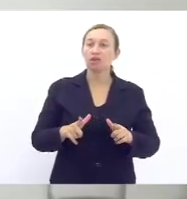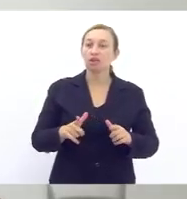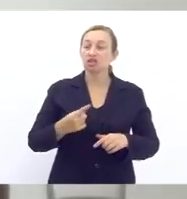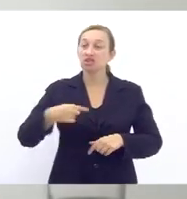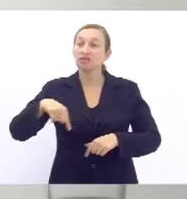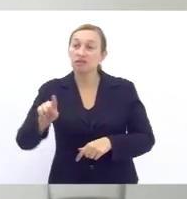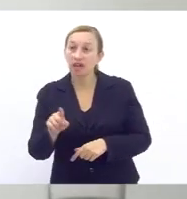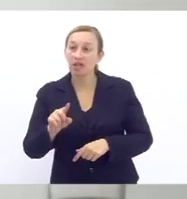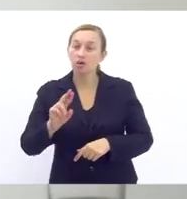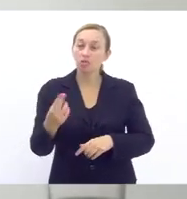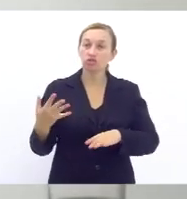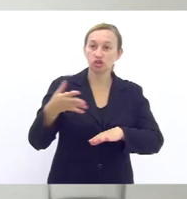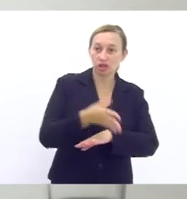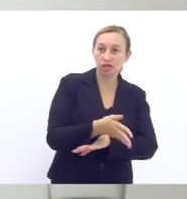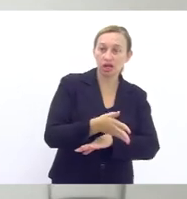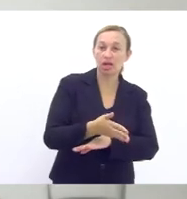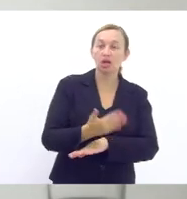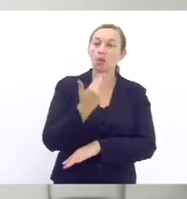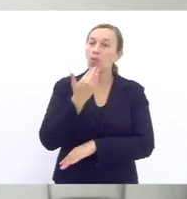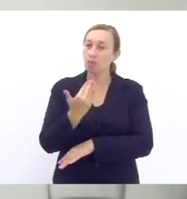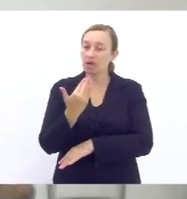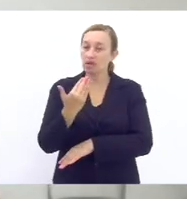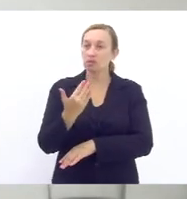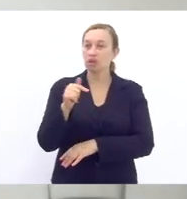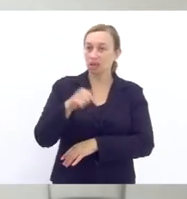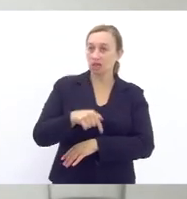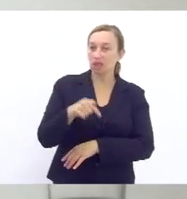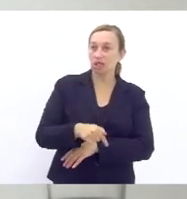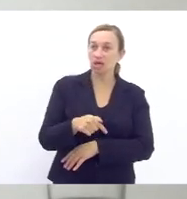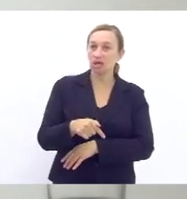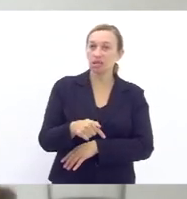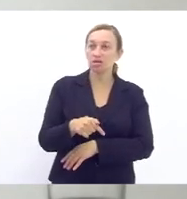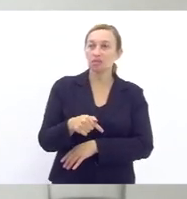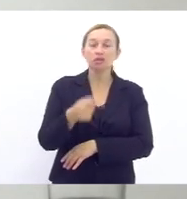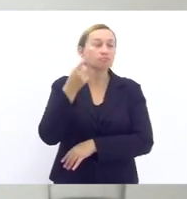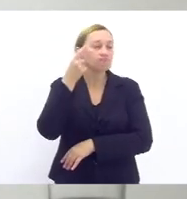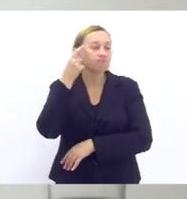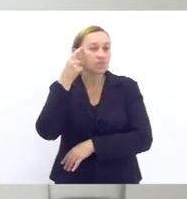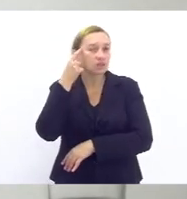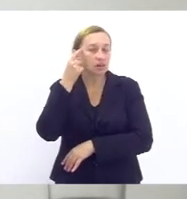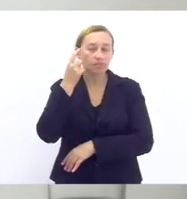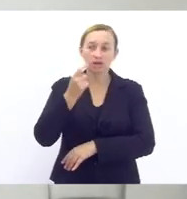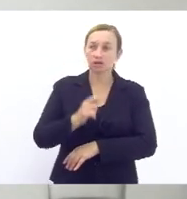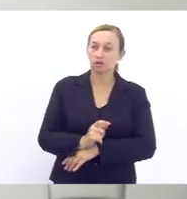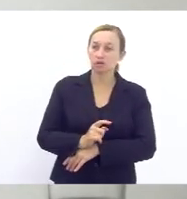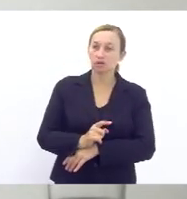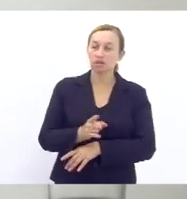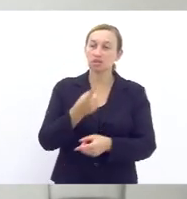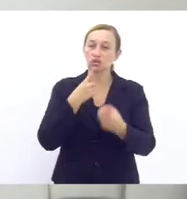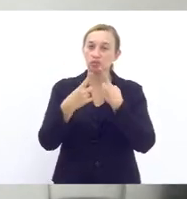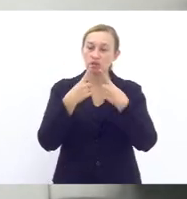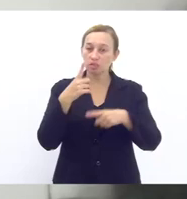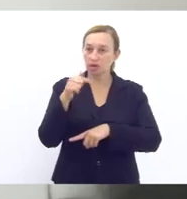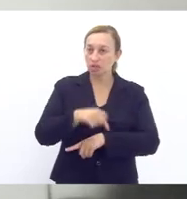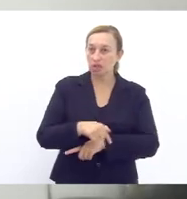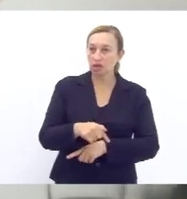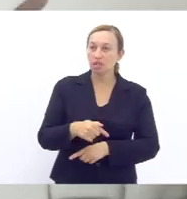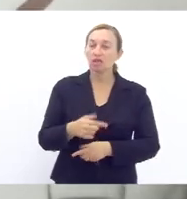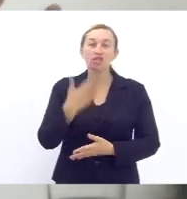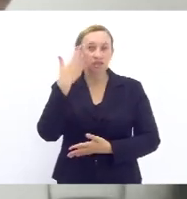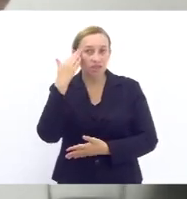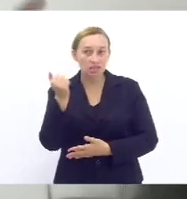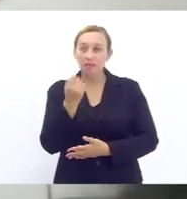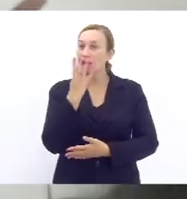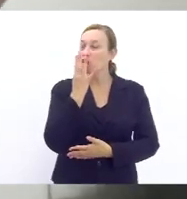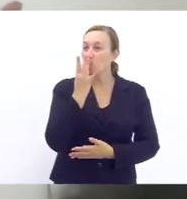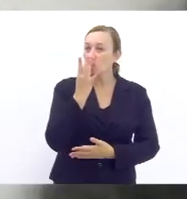então eu sugiro um giro de perspectiva É nesse debate aqui a gente sabe